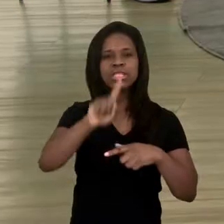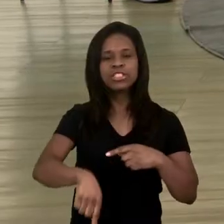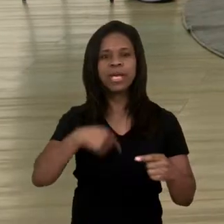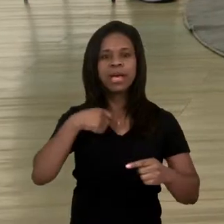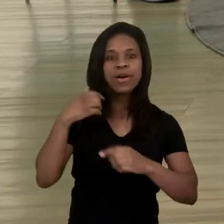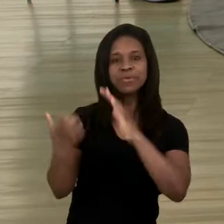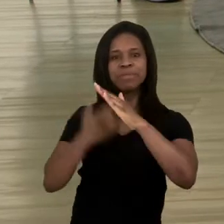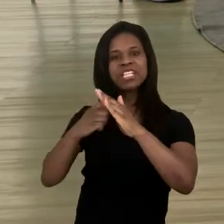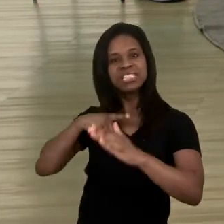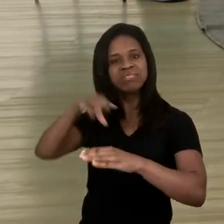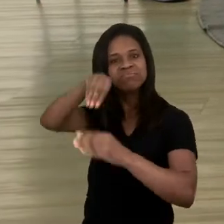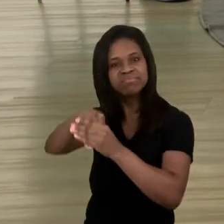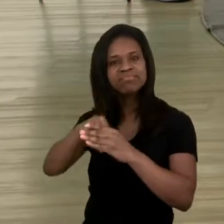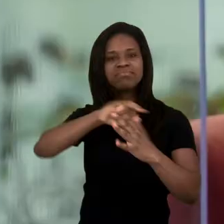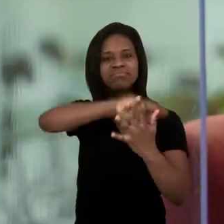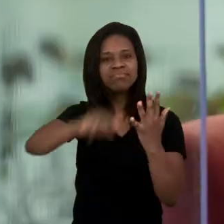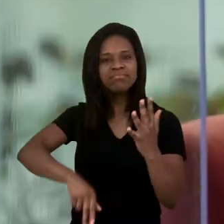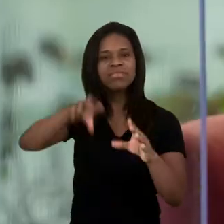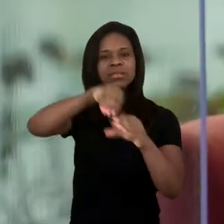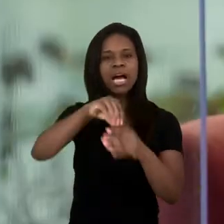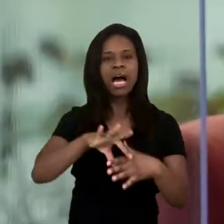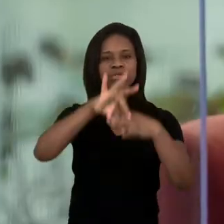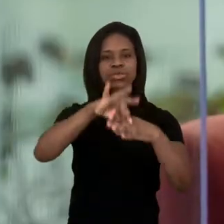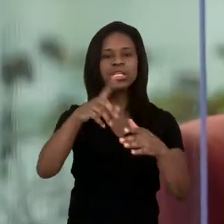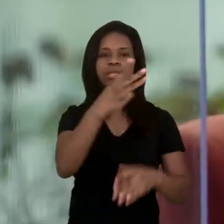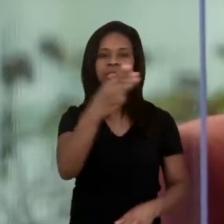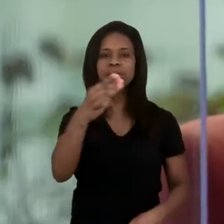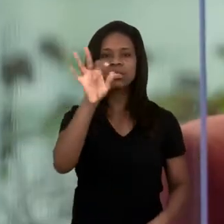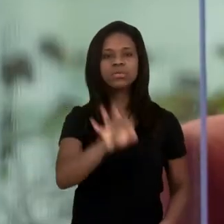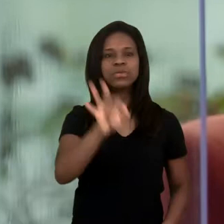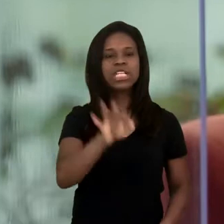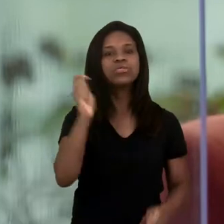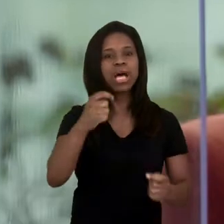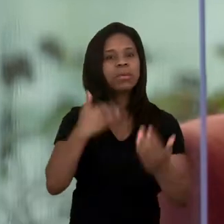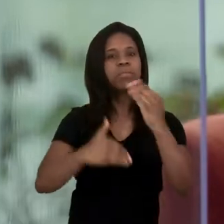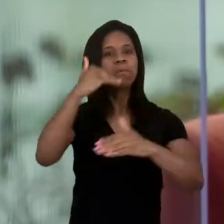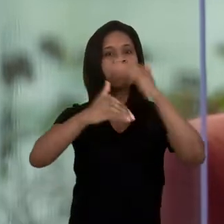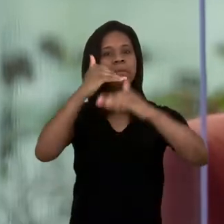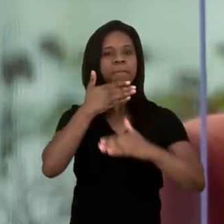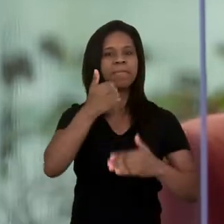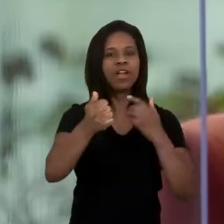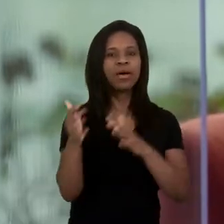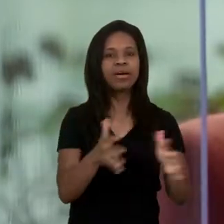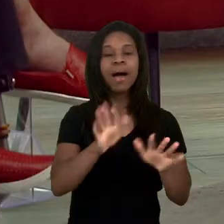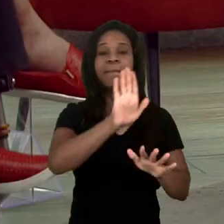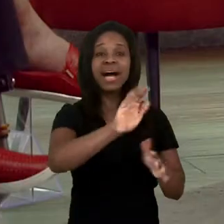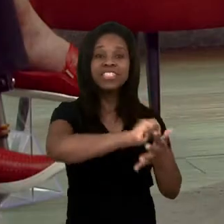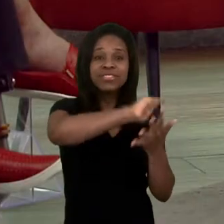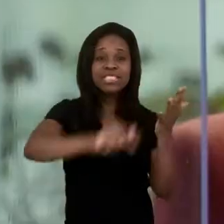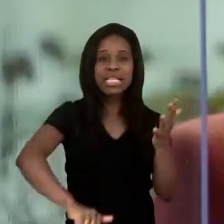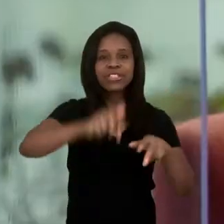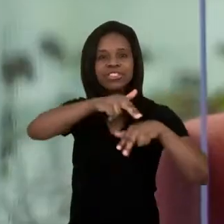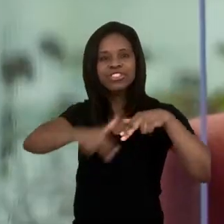performance, falando que aquelas empresas que têm mais diversidade étnico-racial na alta liderança têm 33% mais propensão à lucratividade. E aquelas que